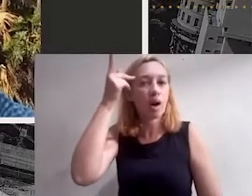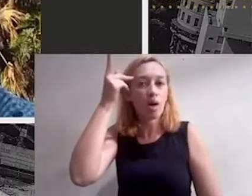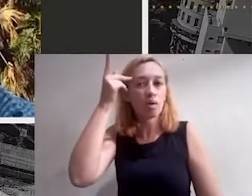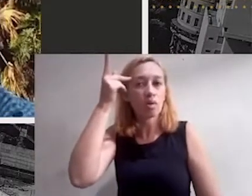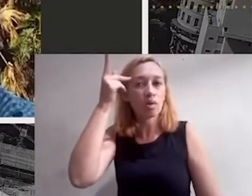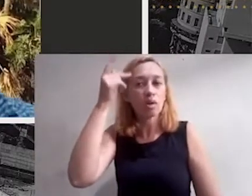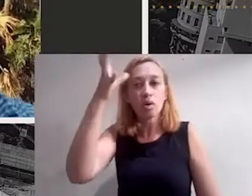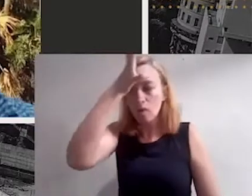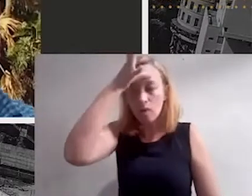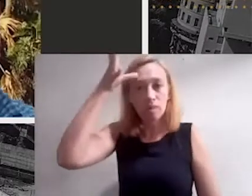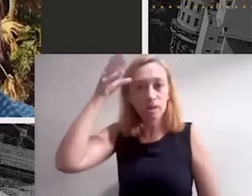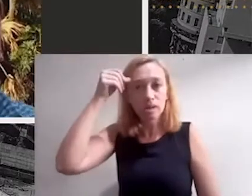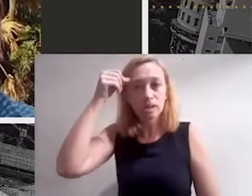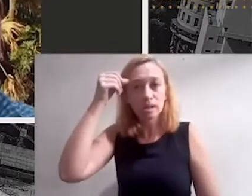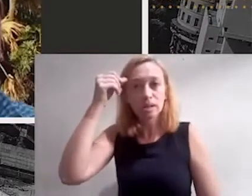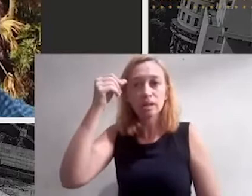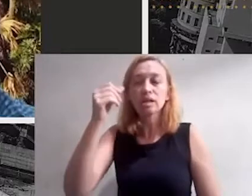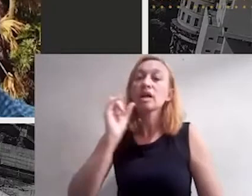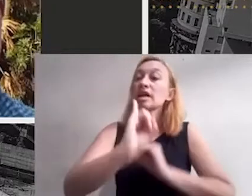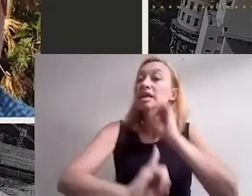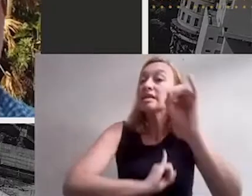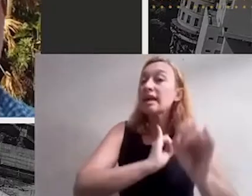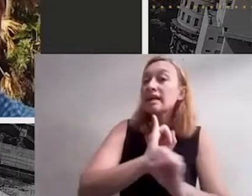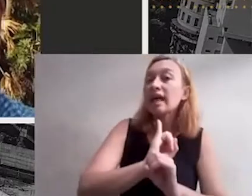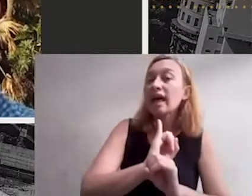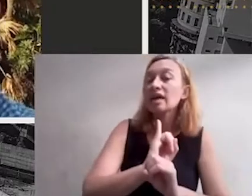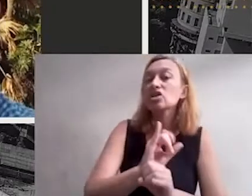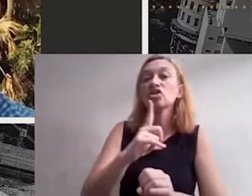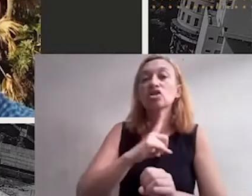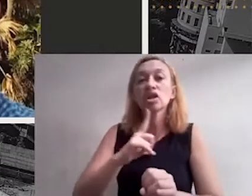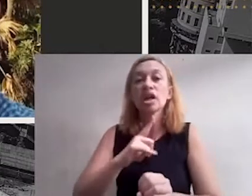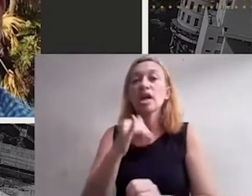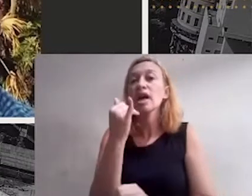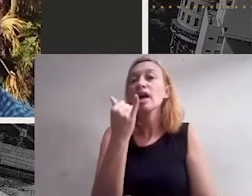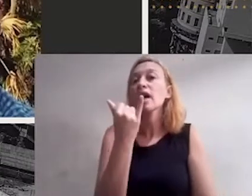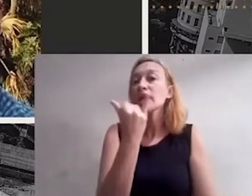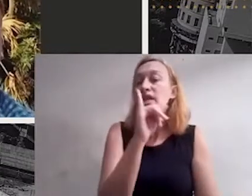levar internet, levar energia solar e